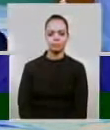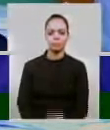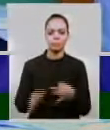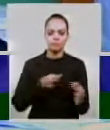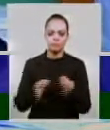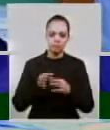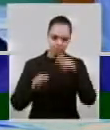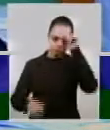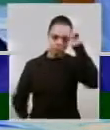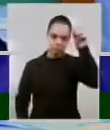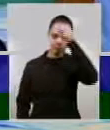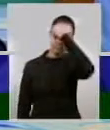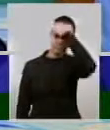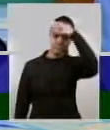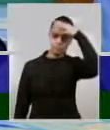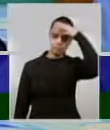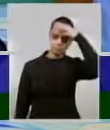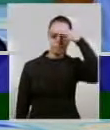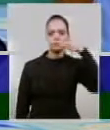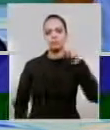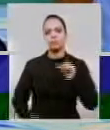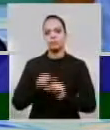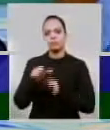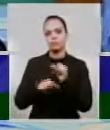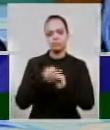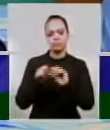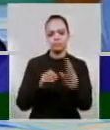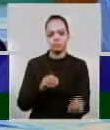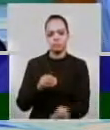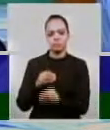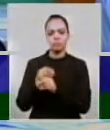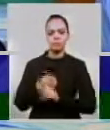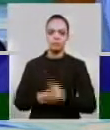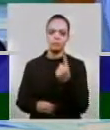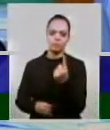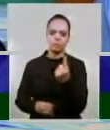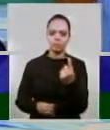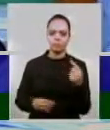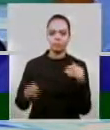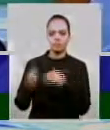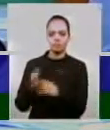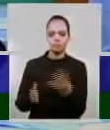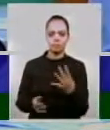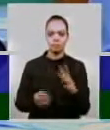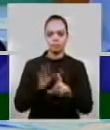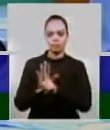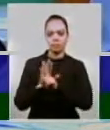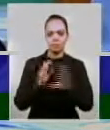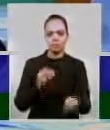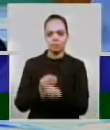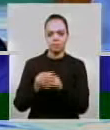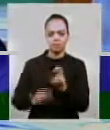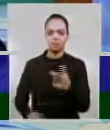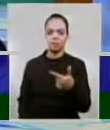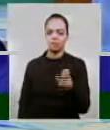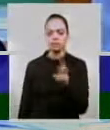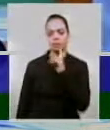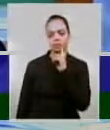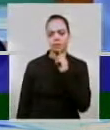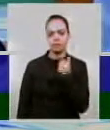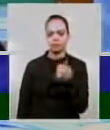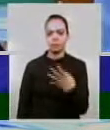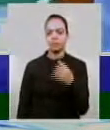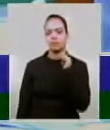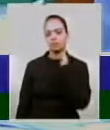Projeto do prefeito municipal, que altera os anexos 1 e 4 da lei complementar número 525, de